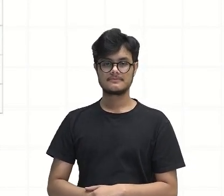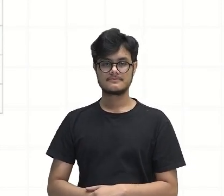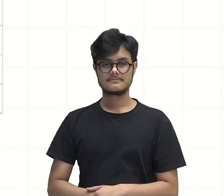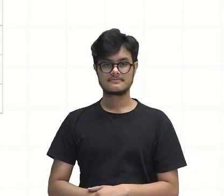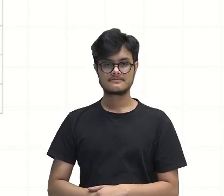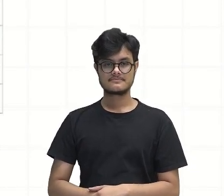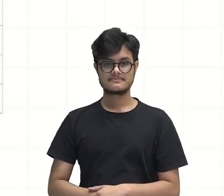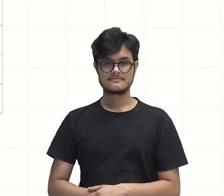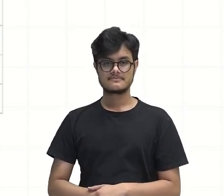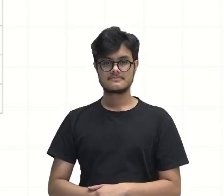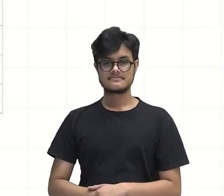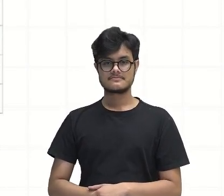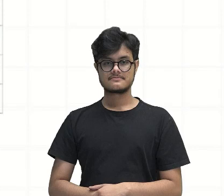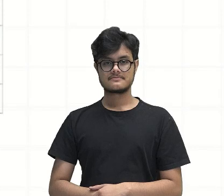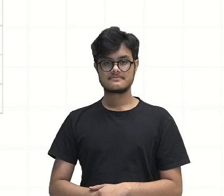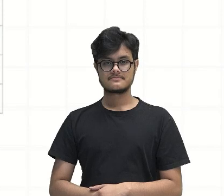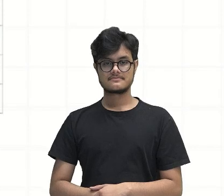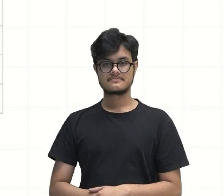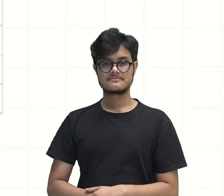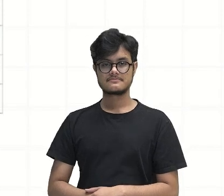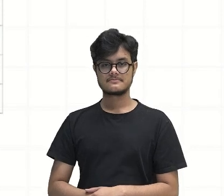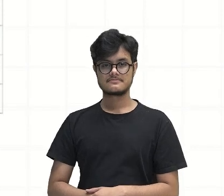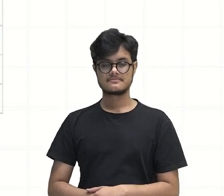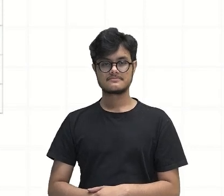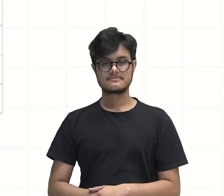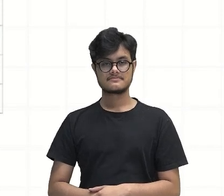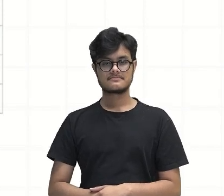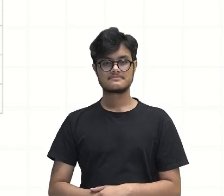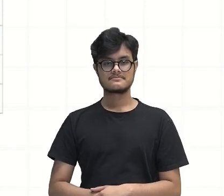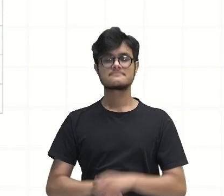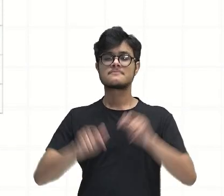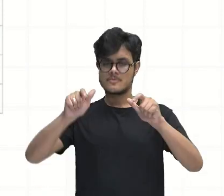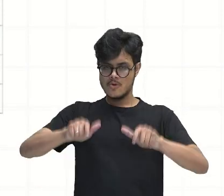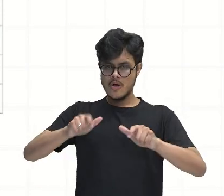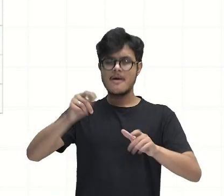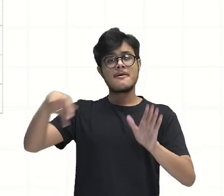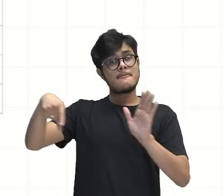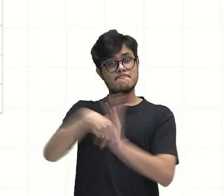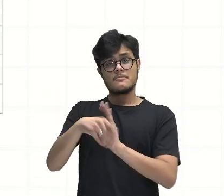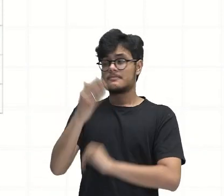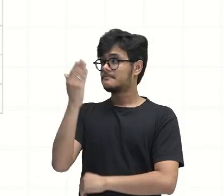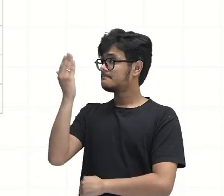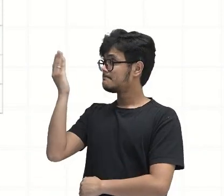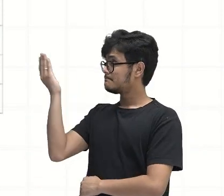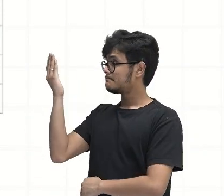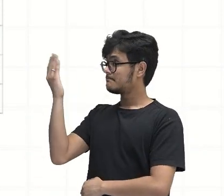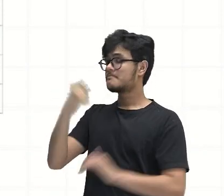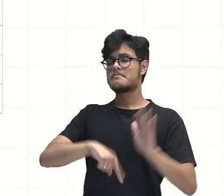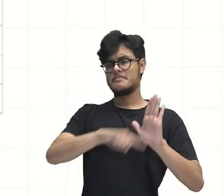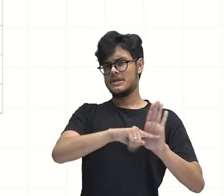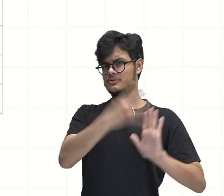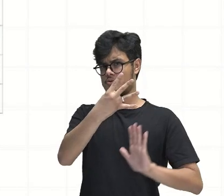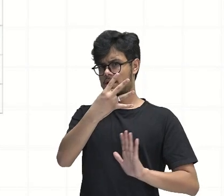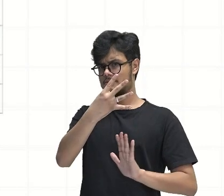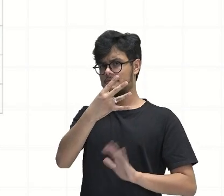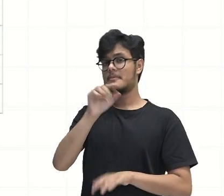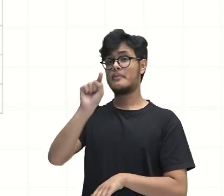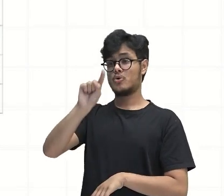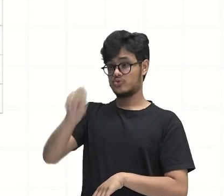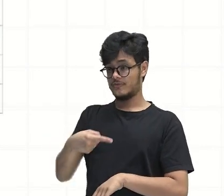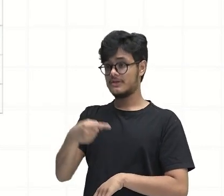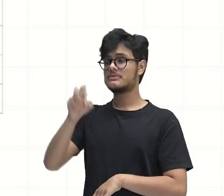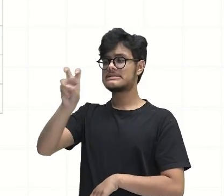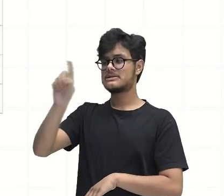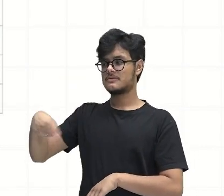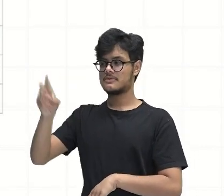ponto estará exatamente na coordenada menos 4, né,